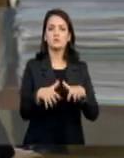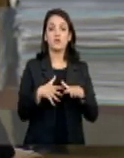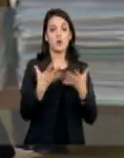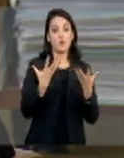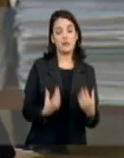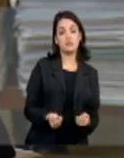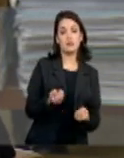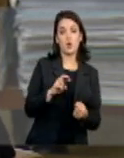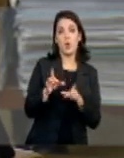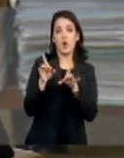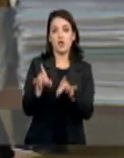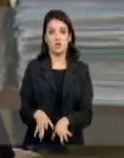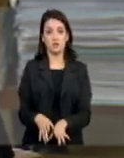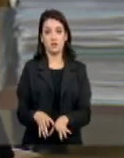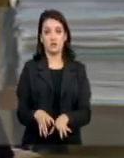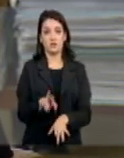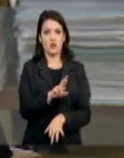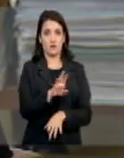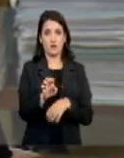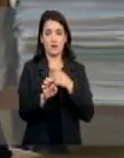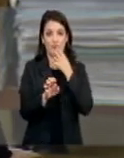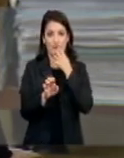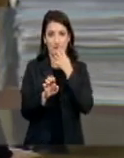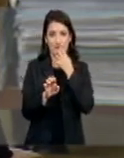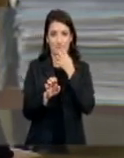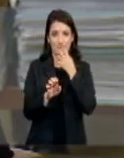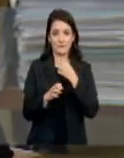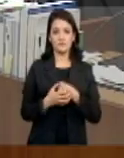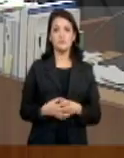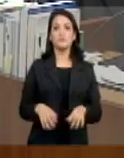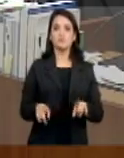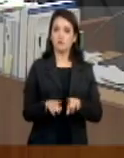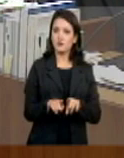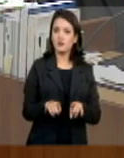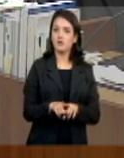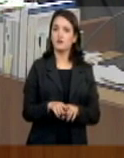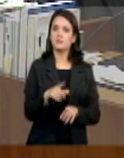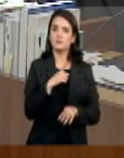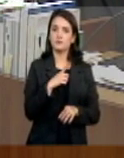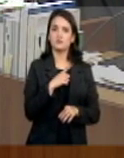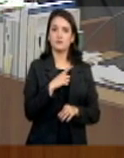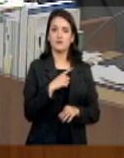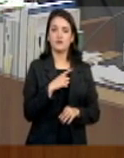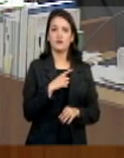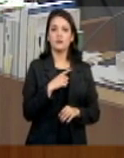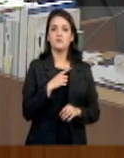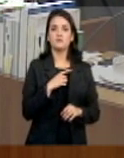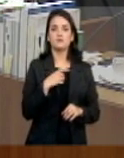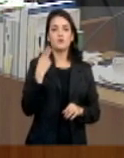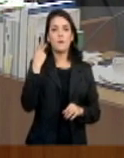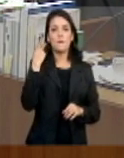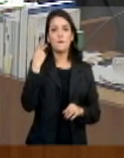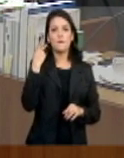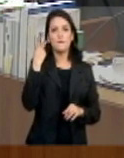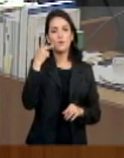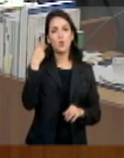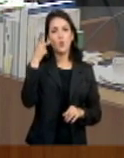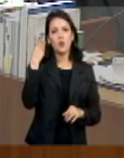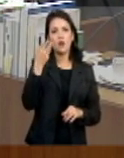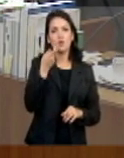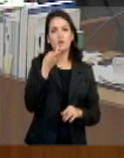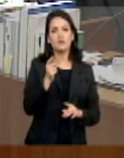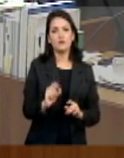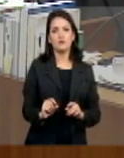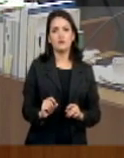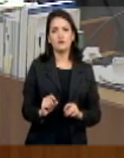rejeitar recurso ordinário e aqui vai a procuradoria geral da república no sentido de que essa ampliação